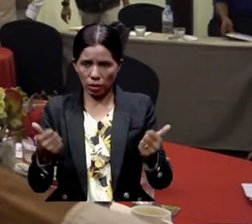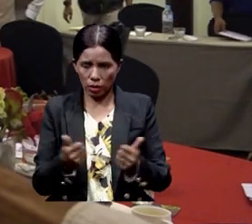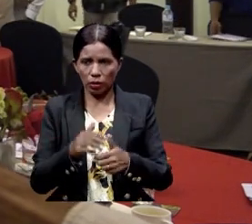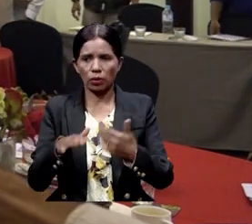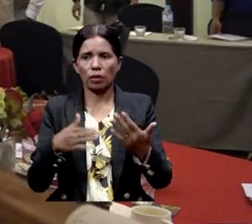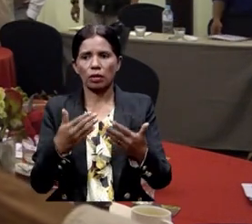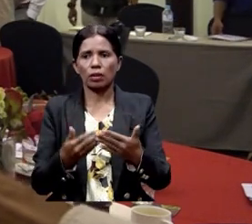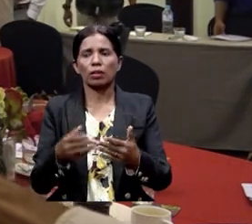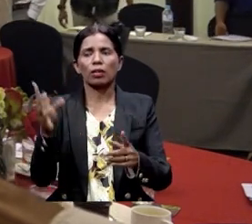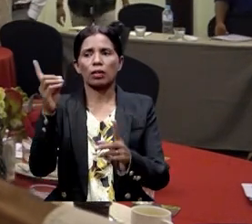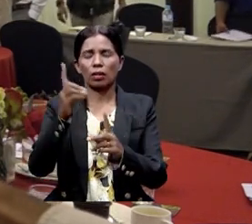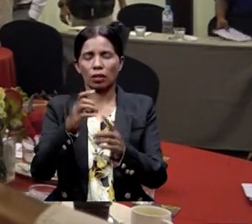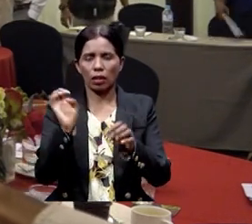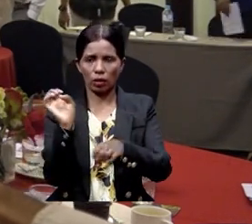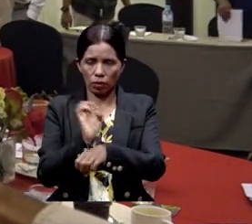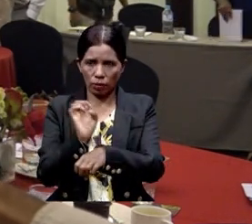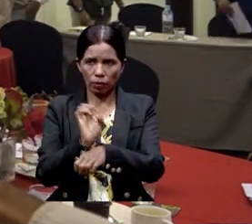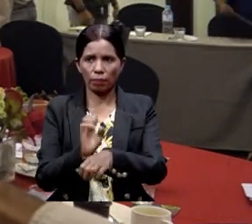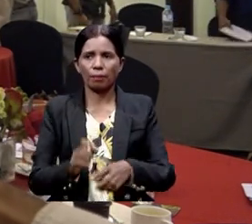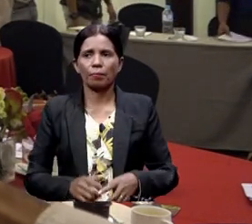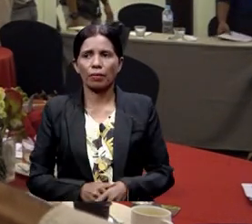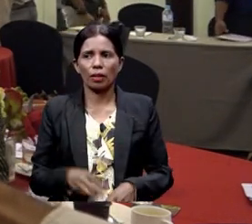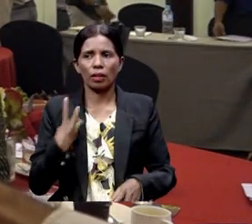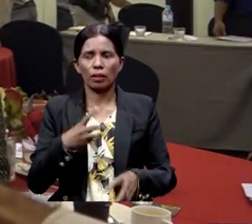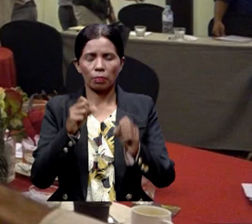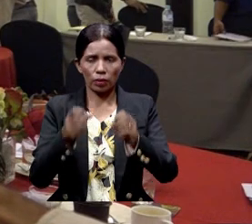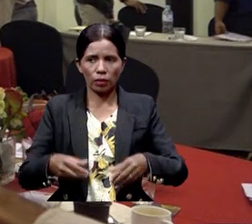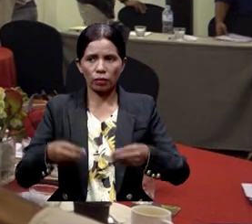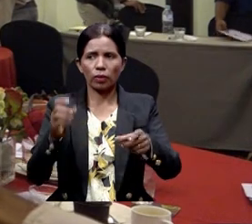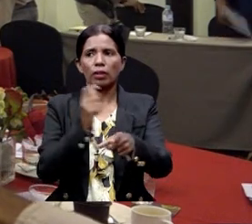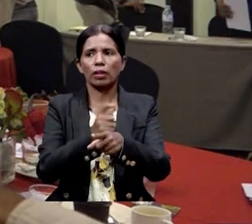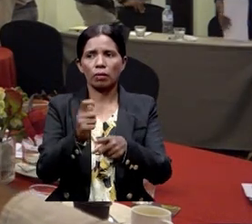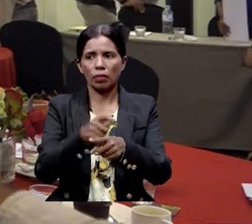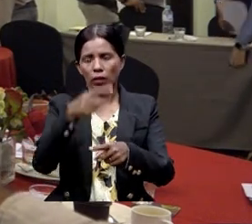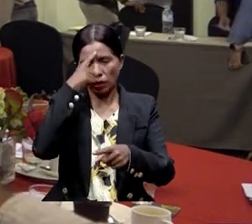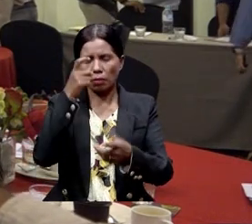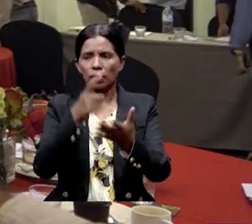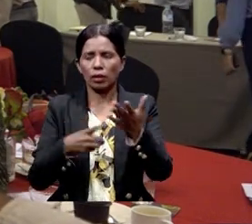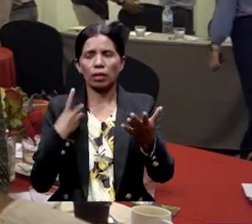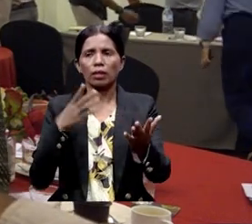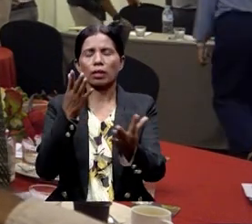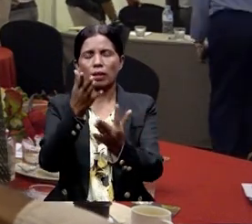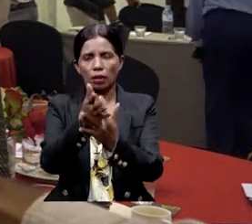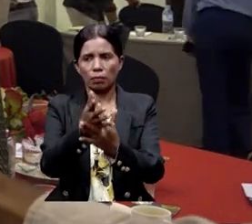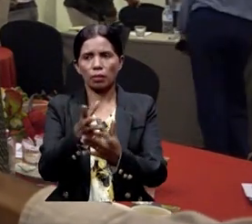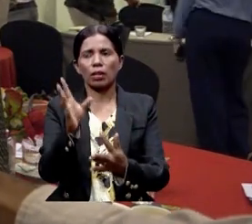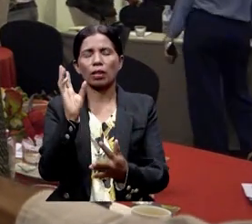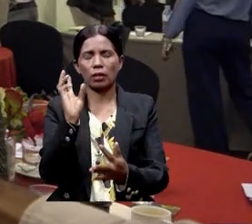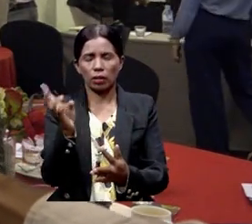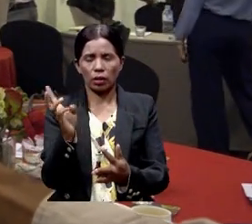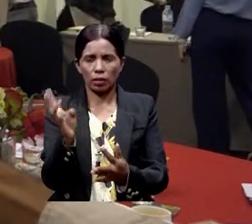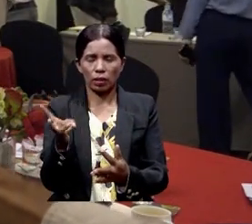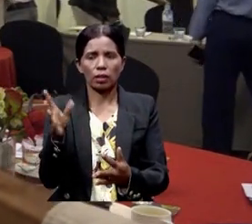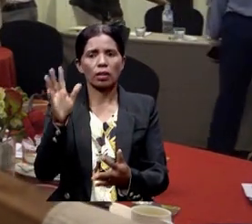nebe mono iha pilar da economia. Ita precisa treinamento tamba saida amon bairi ta adere pa 60 e tal acordos